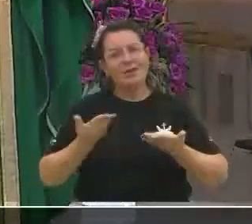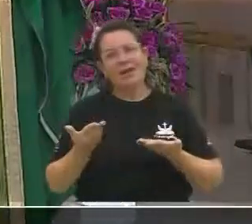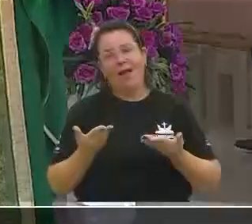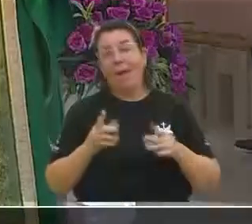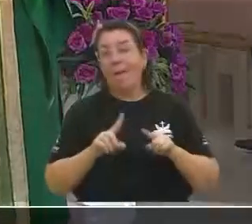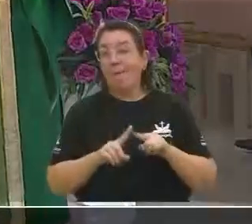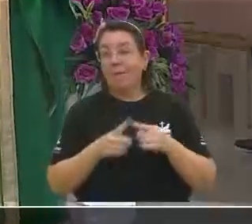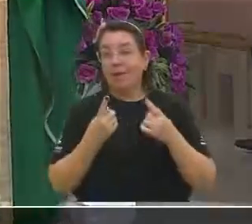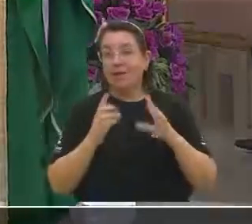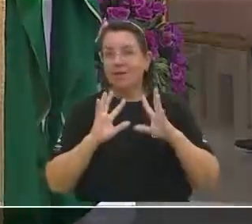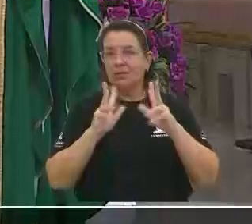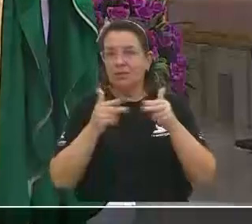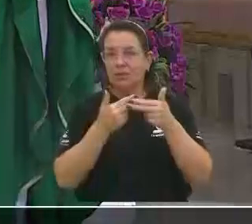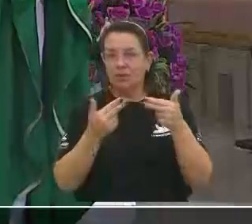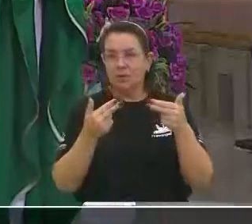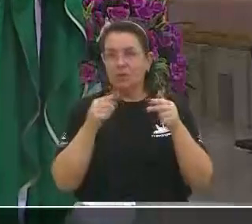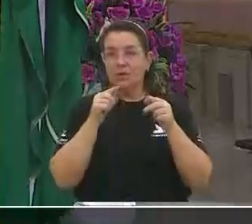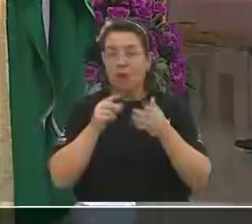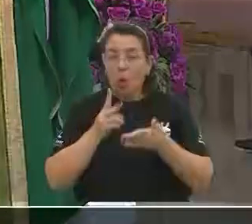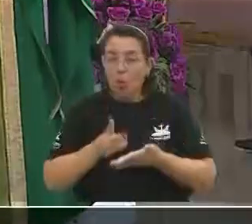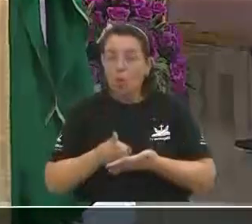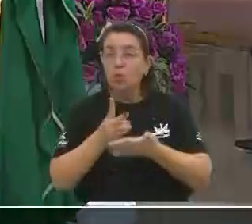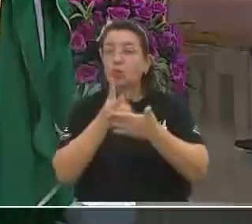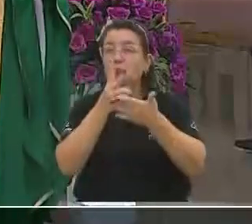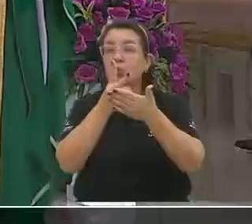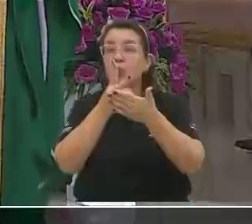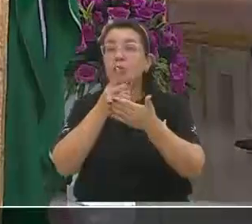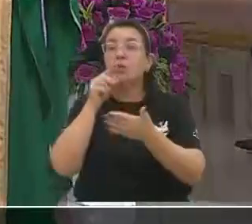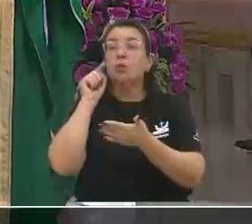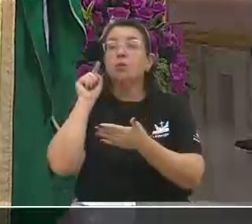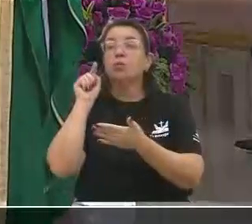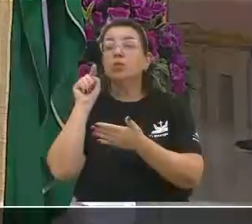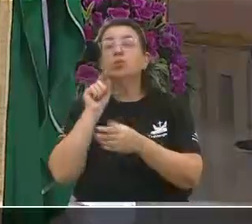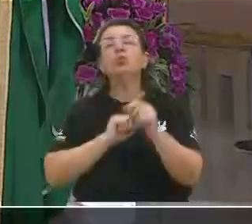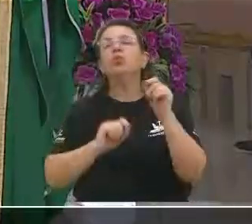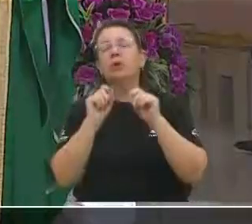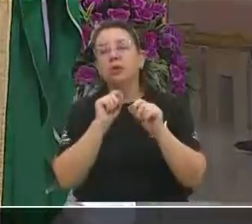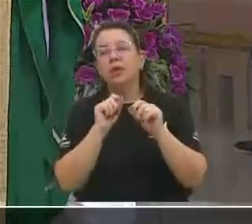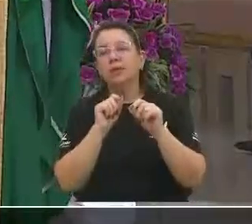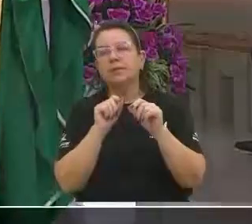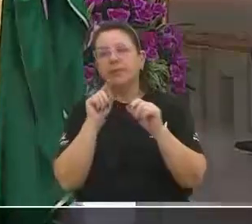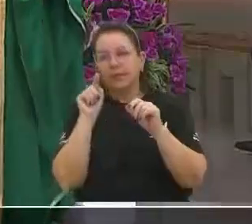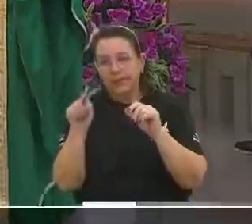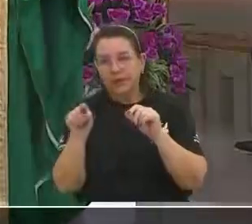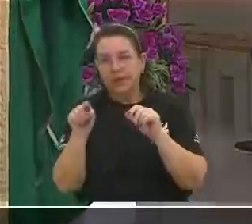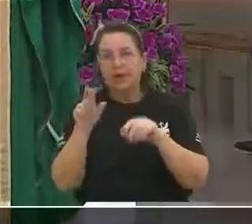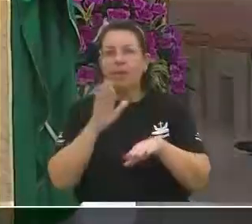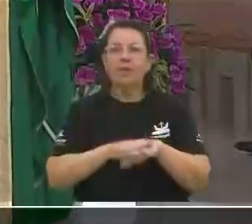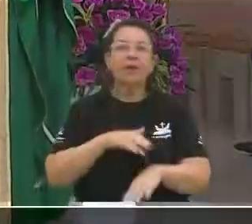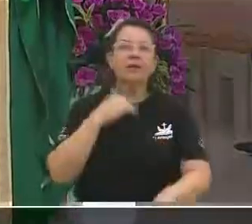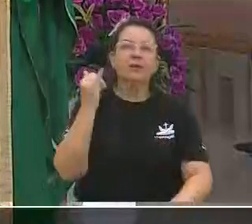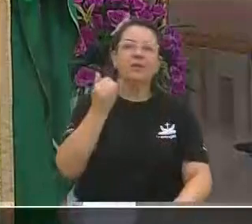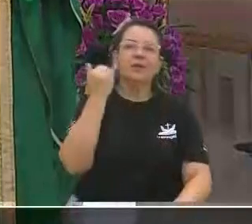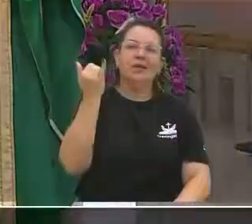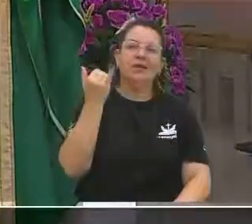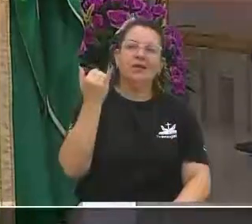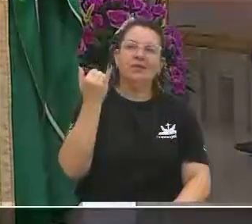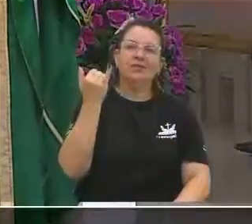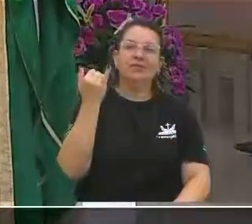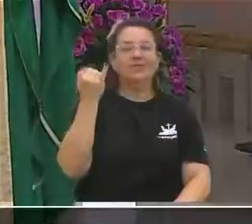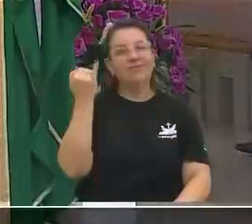mas tudo é um desdobramento de O que é fundamental